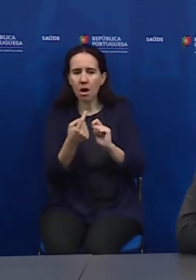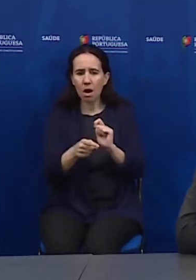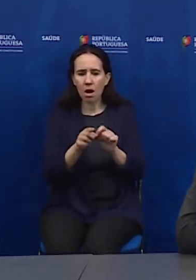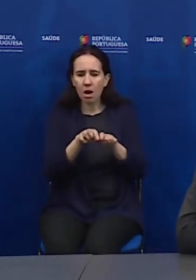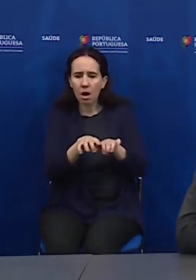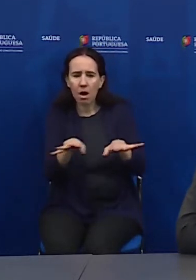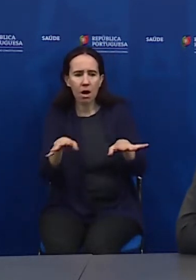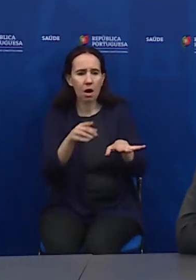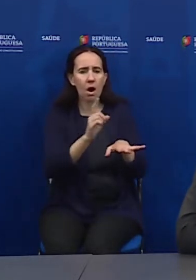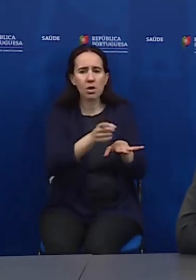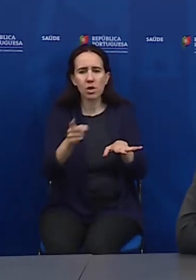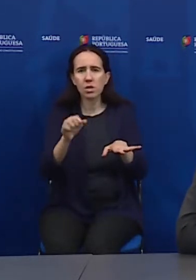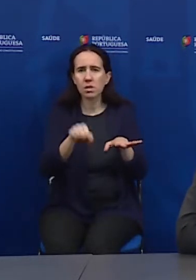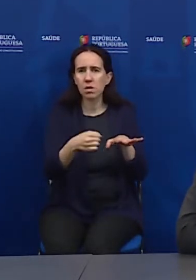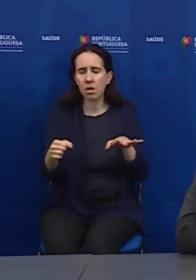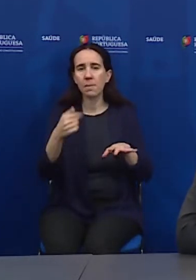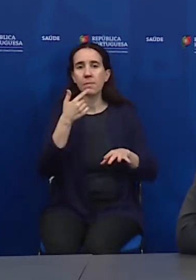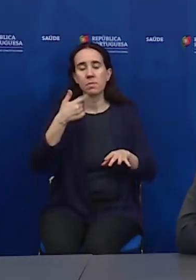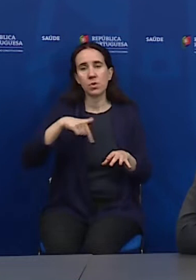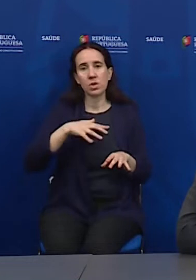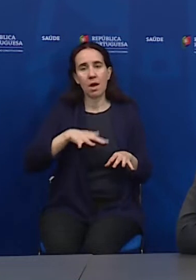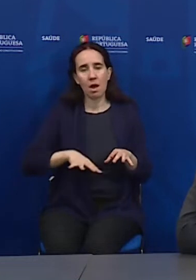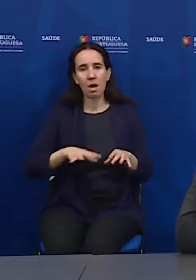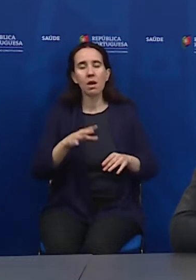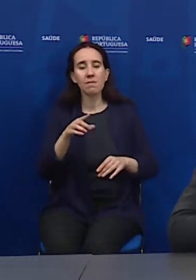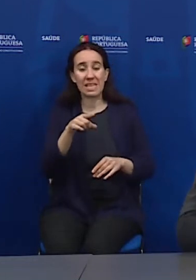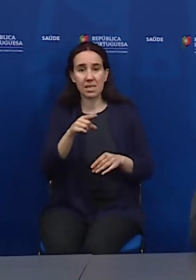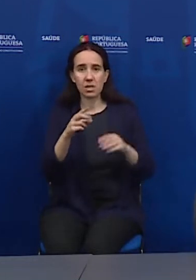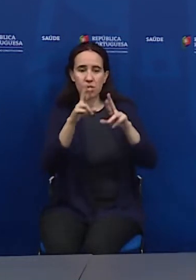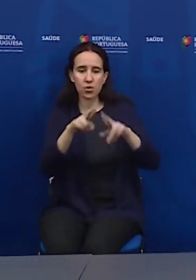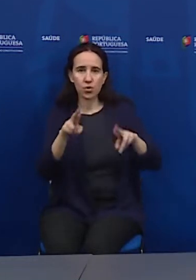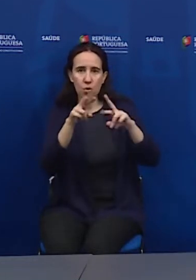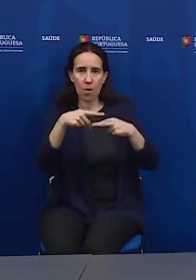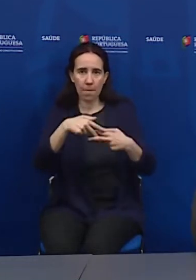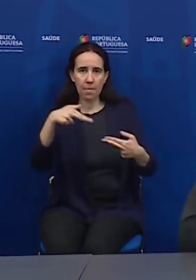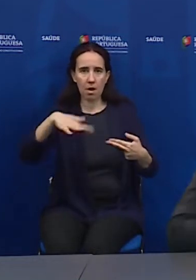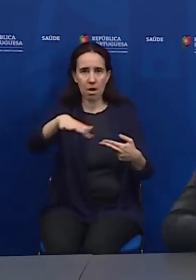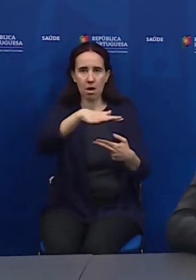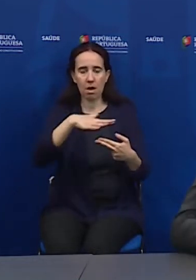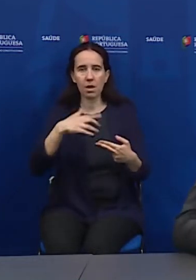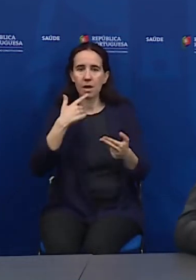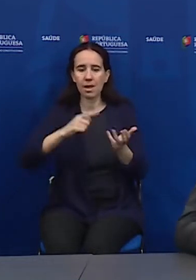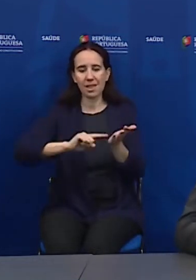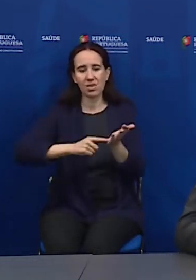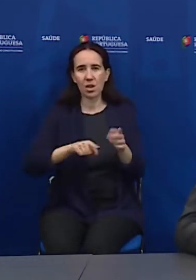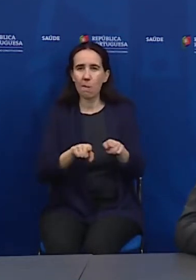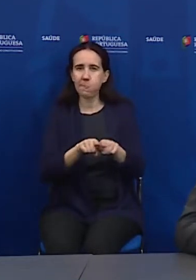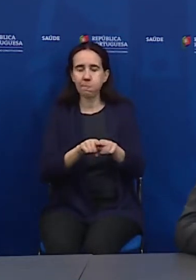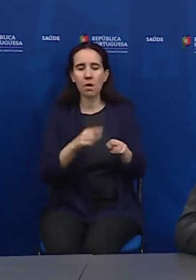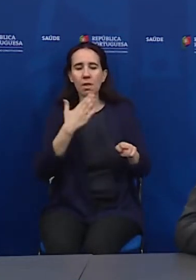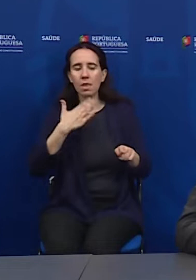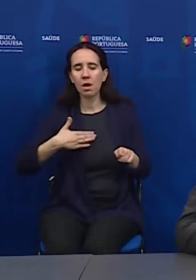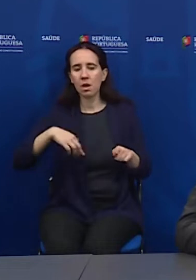linhas. Queremos perceber em que medida é que este genoma, que é a impressão digital, que nos